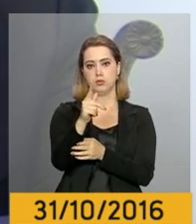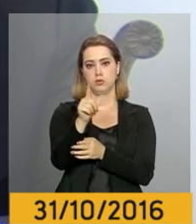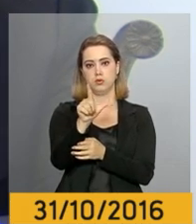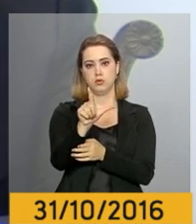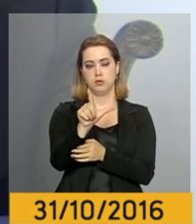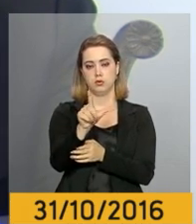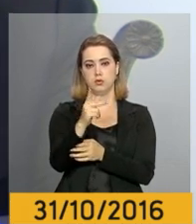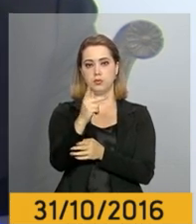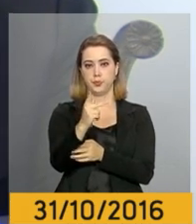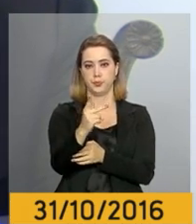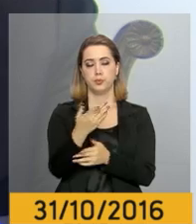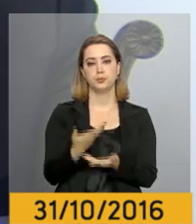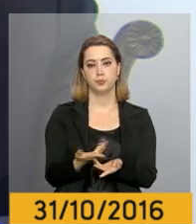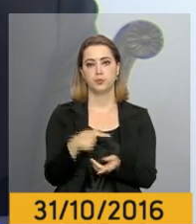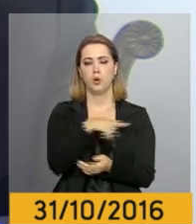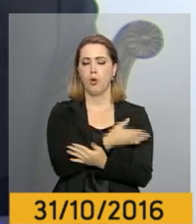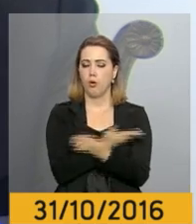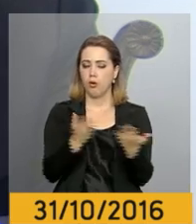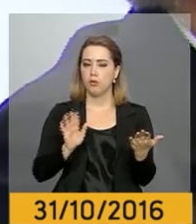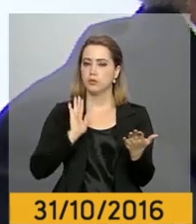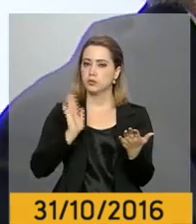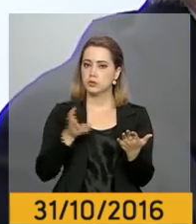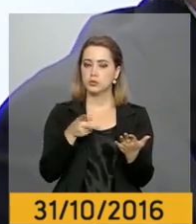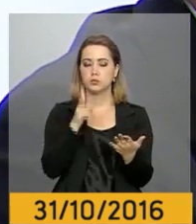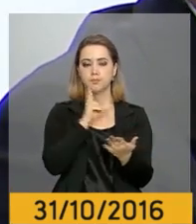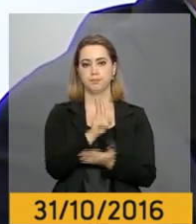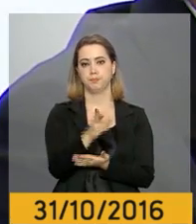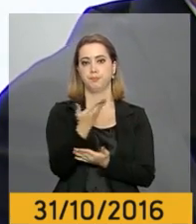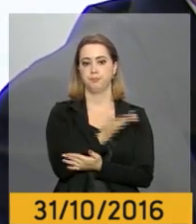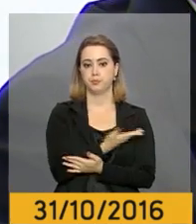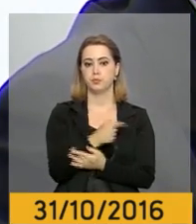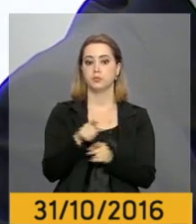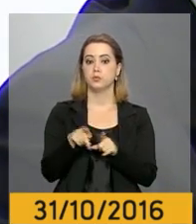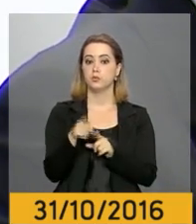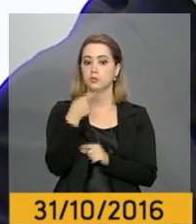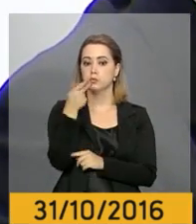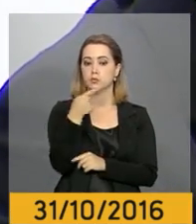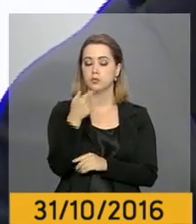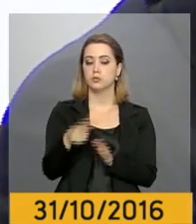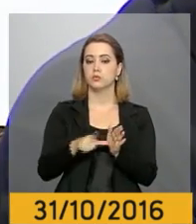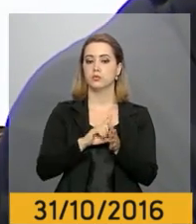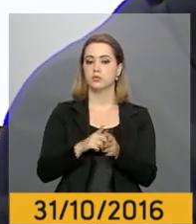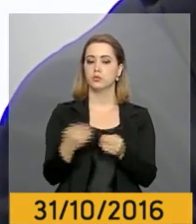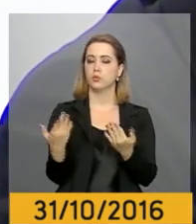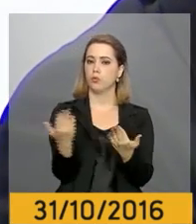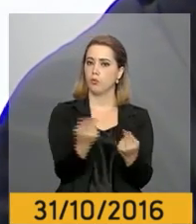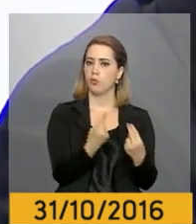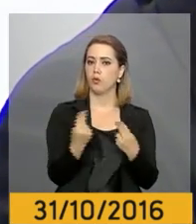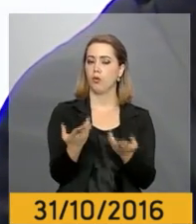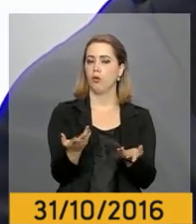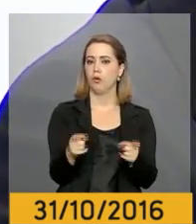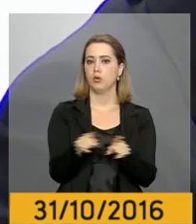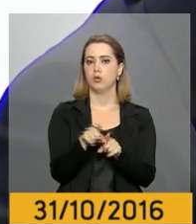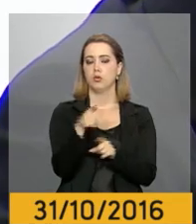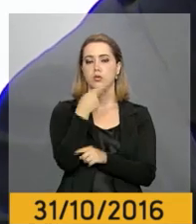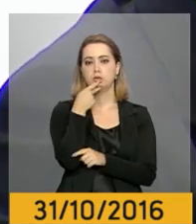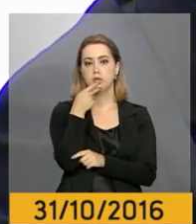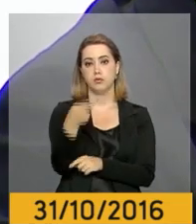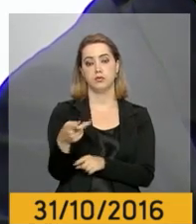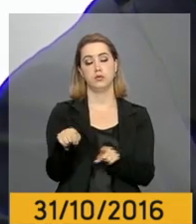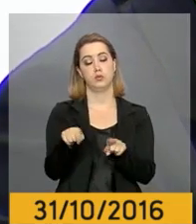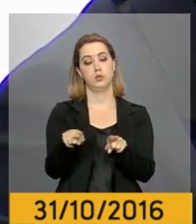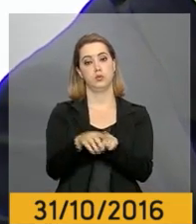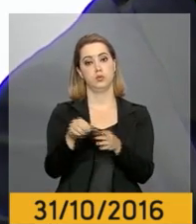observar pelas palavras do seu discurso o quanto ele e o secretário executivo executivo Embaixador